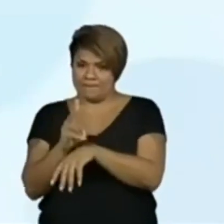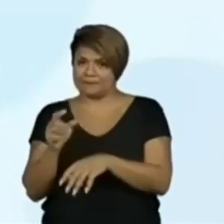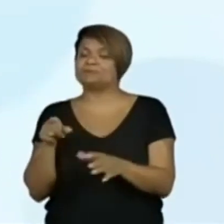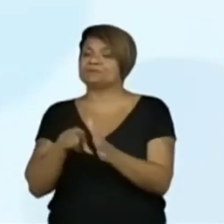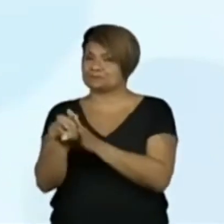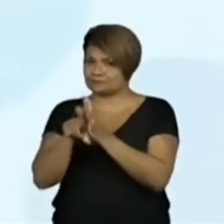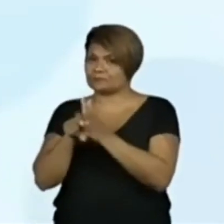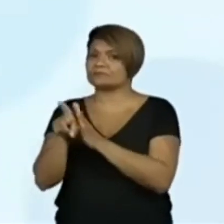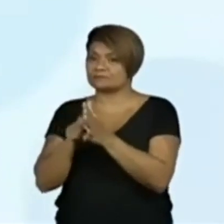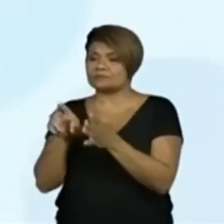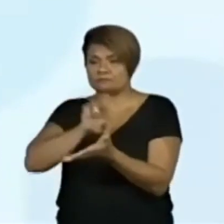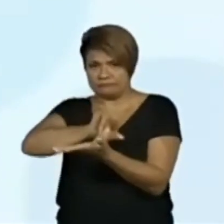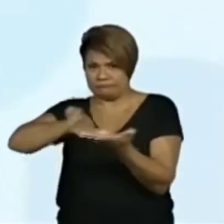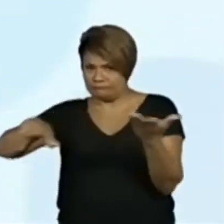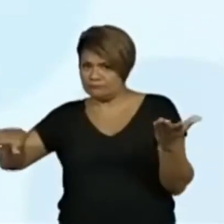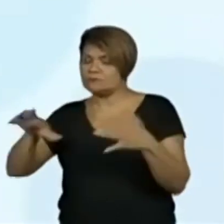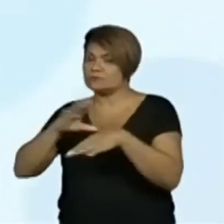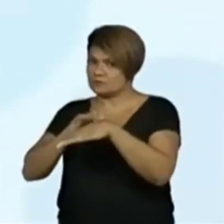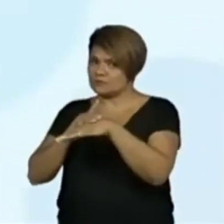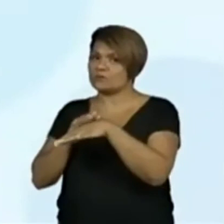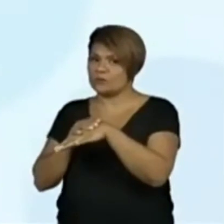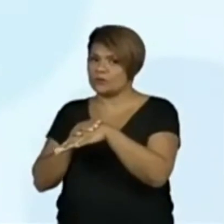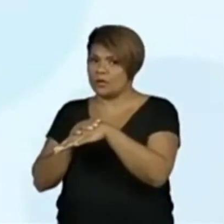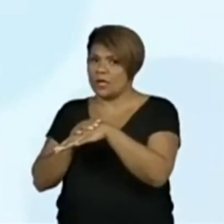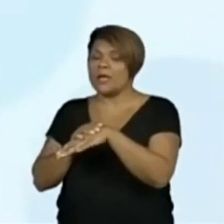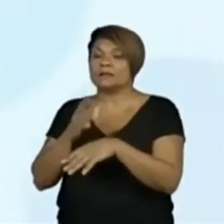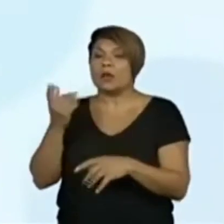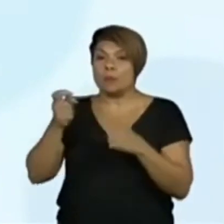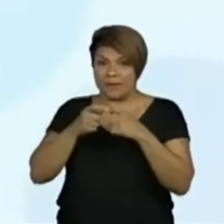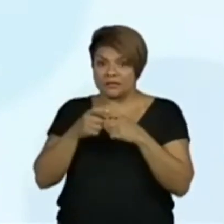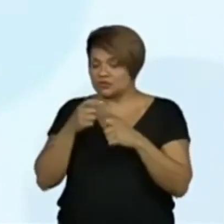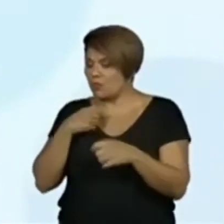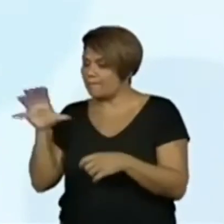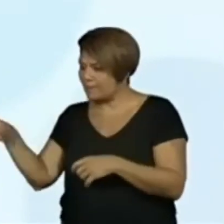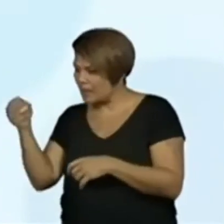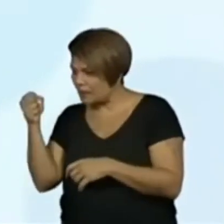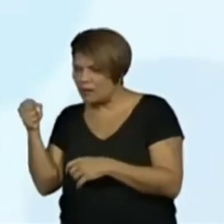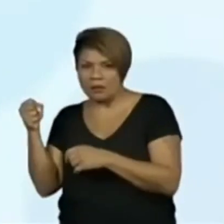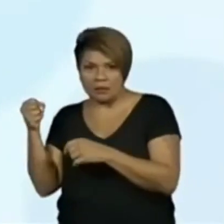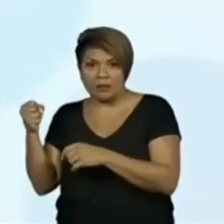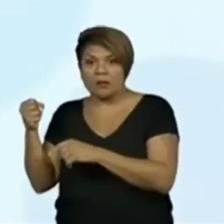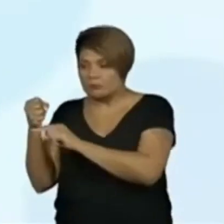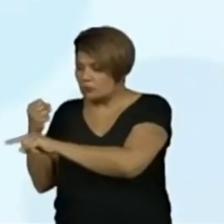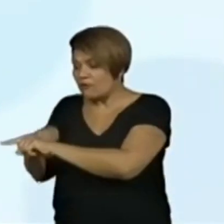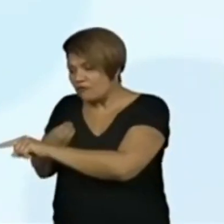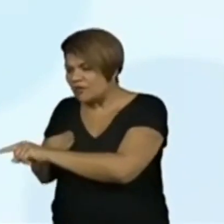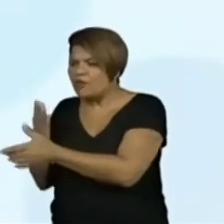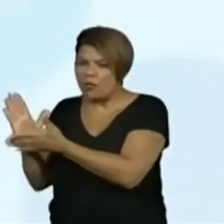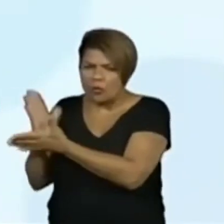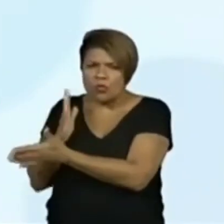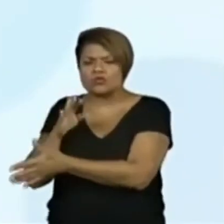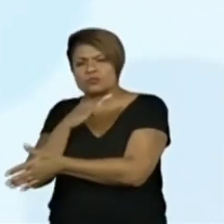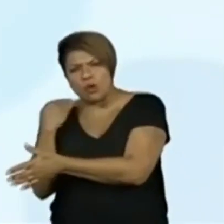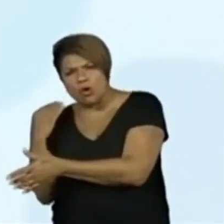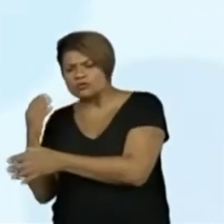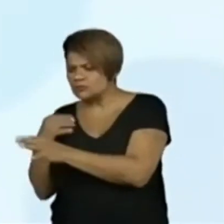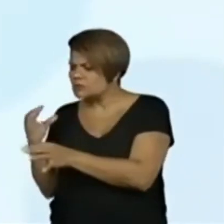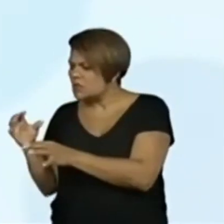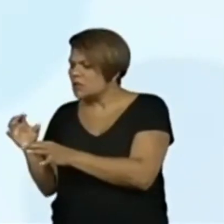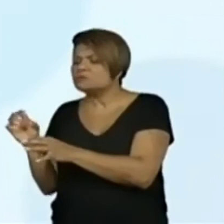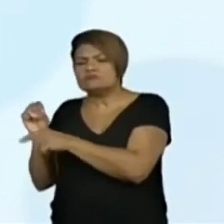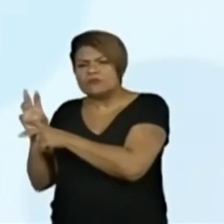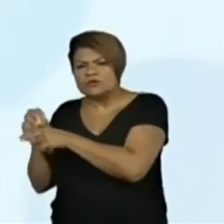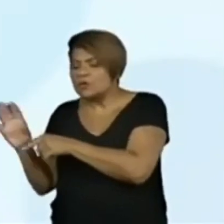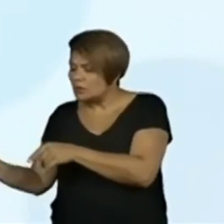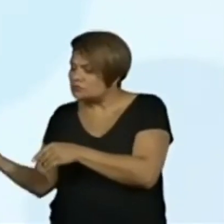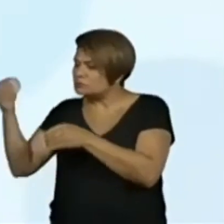bactérias causadores das doenças, tá? Que não nos deixam doentes. Quando a gente é vacinado,